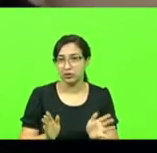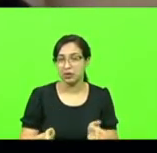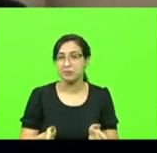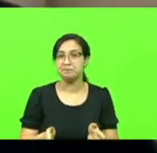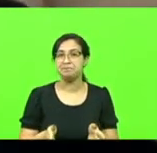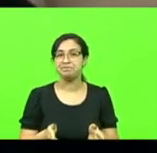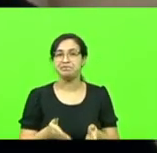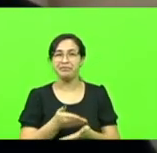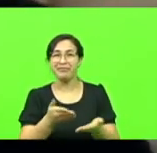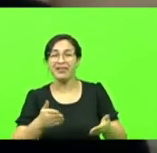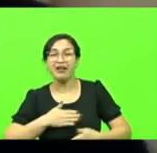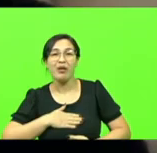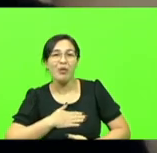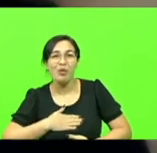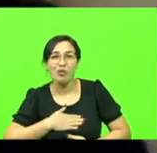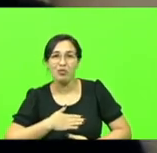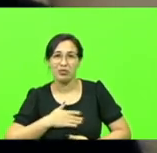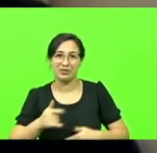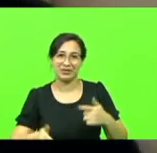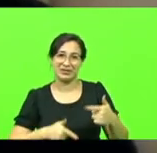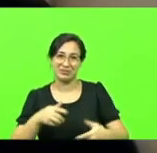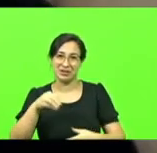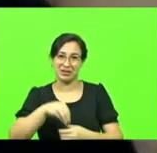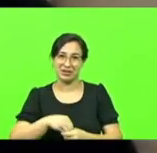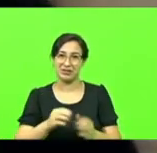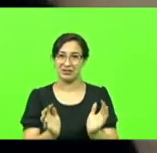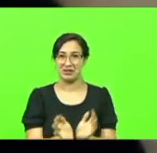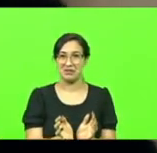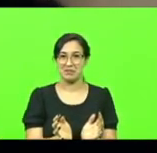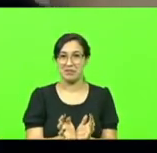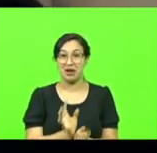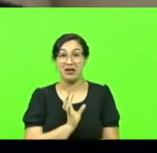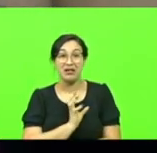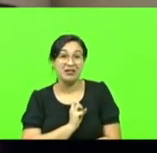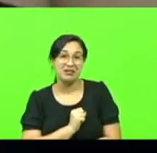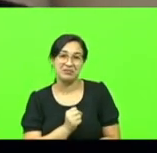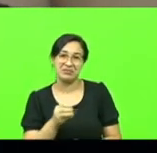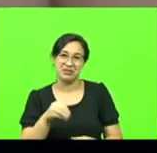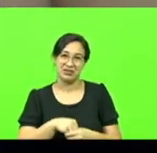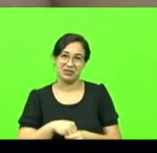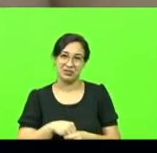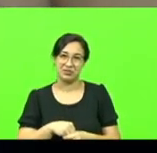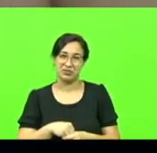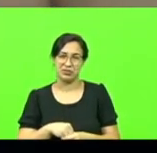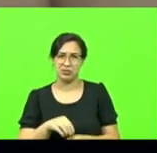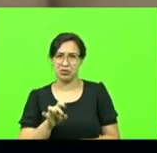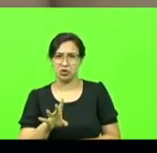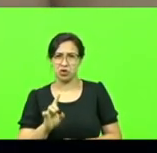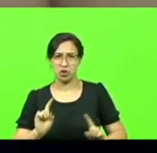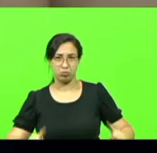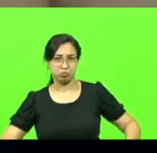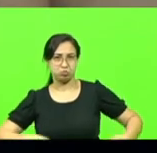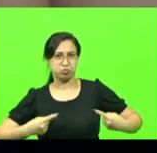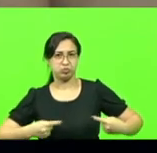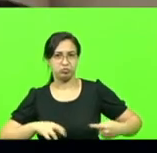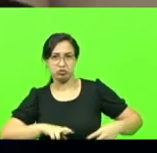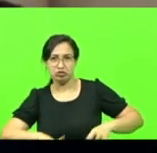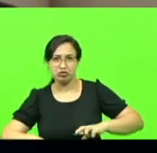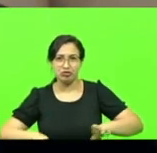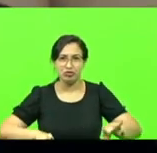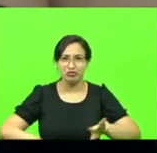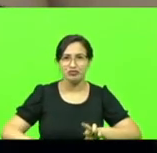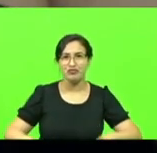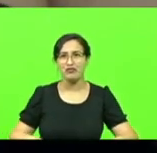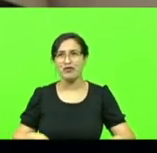eles gostam de trabalhar nas APAES. Eles têm amor por aquilo ali. Não só pelo o desafio dos diferentes casos, aquele